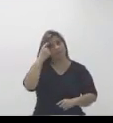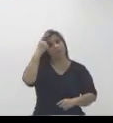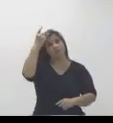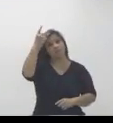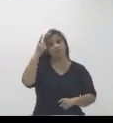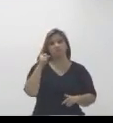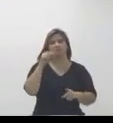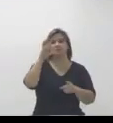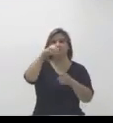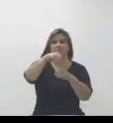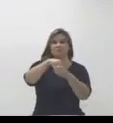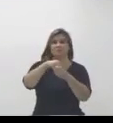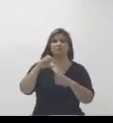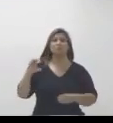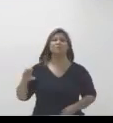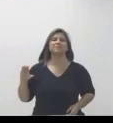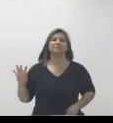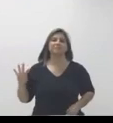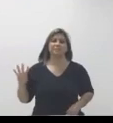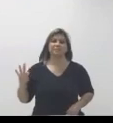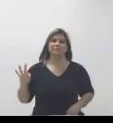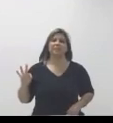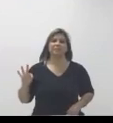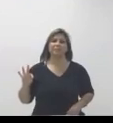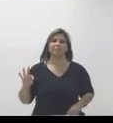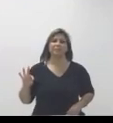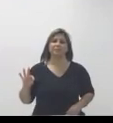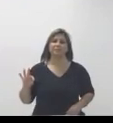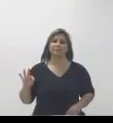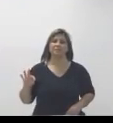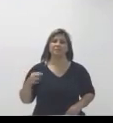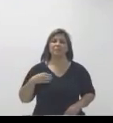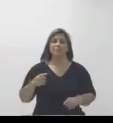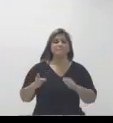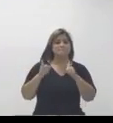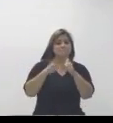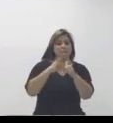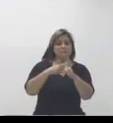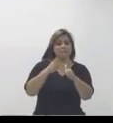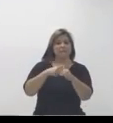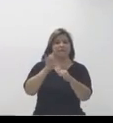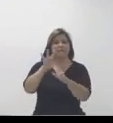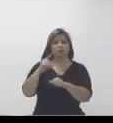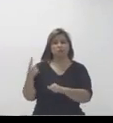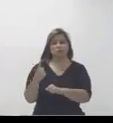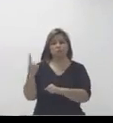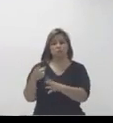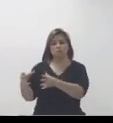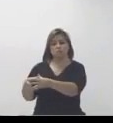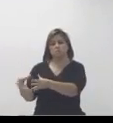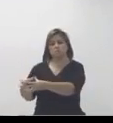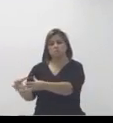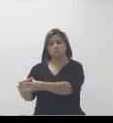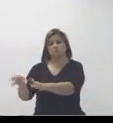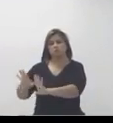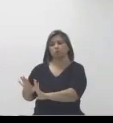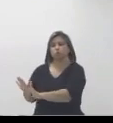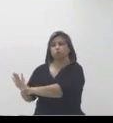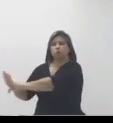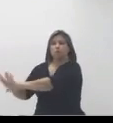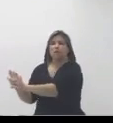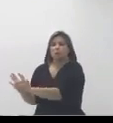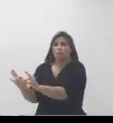centralidade das comunidades terapêuticas elas são do isolamento social basta ver inclusive geograficamente a